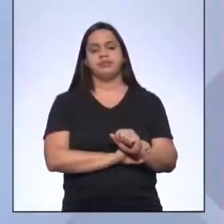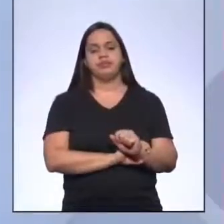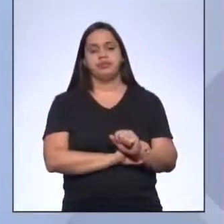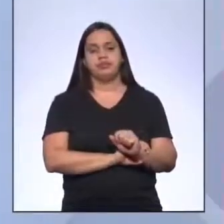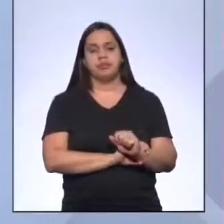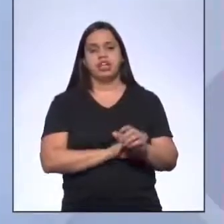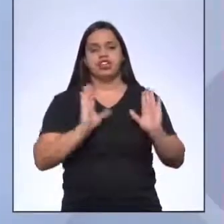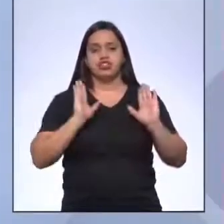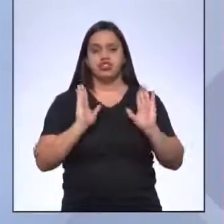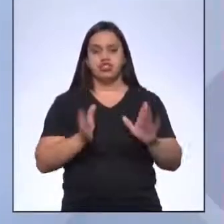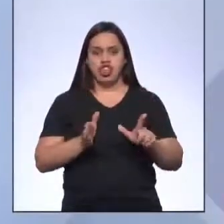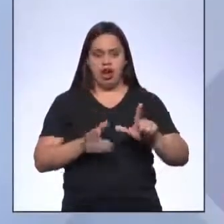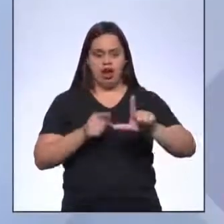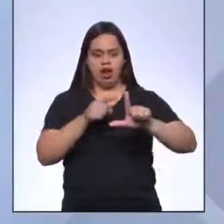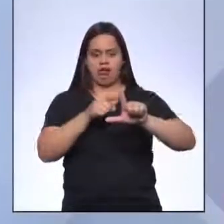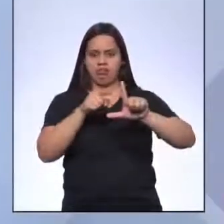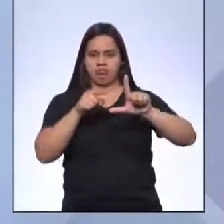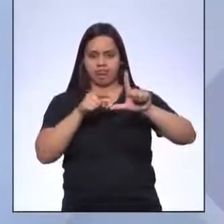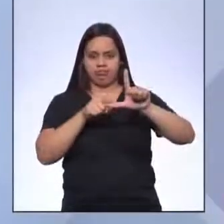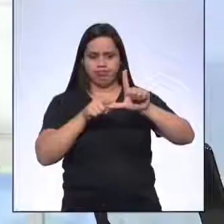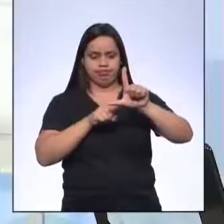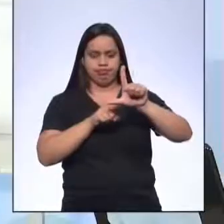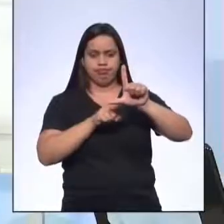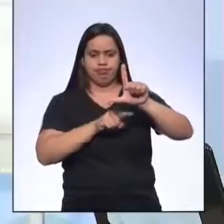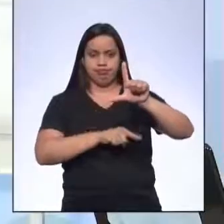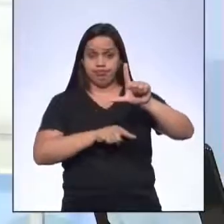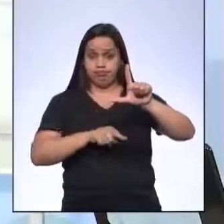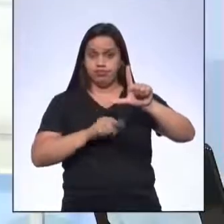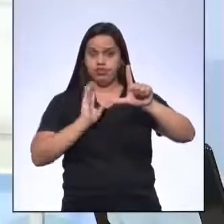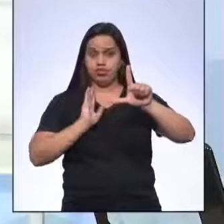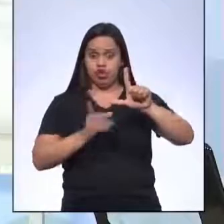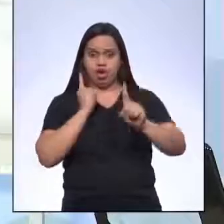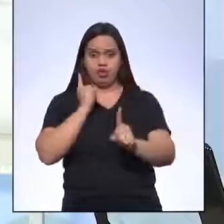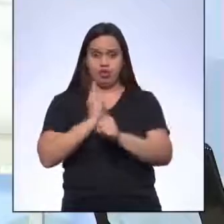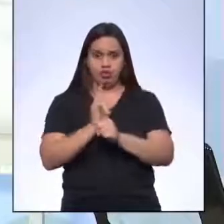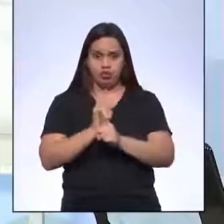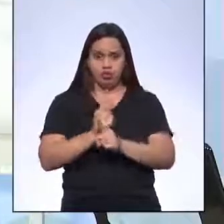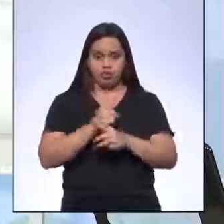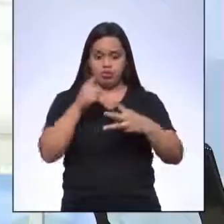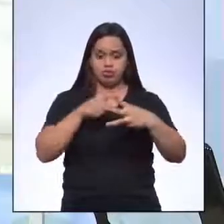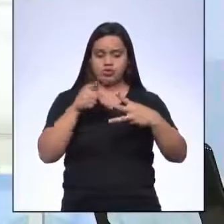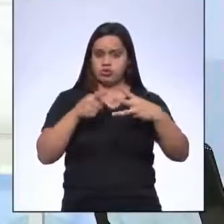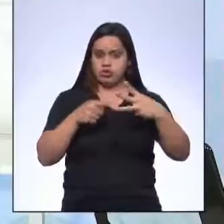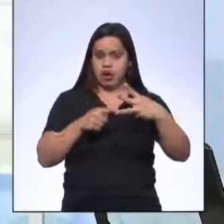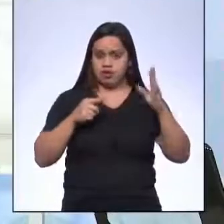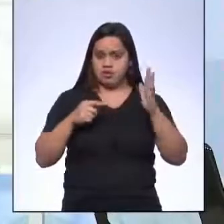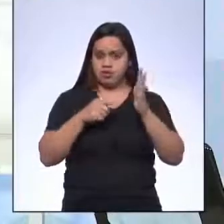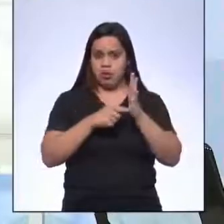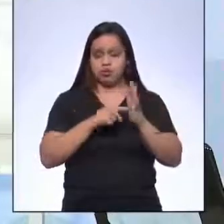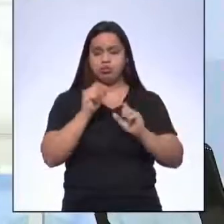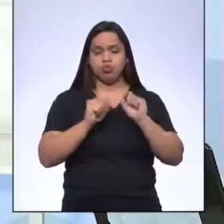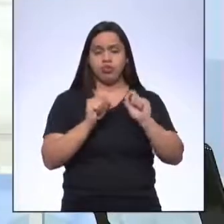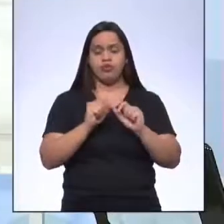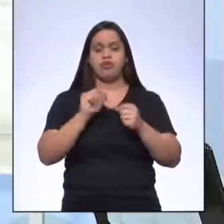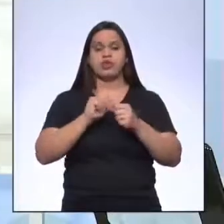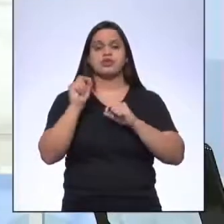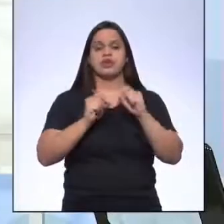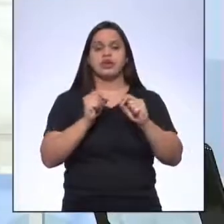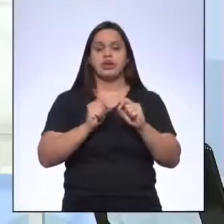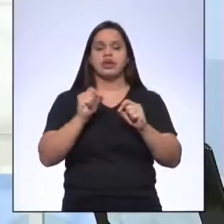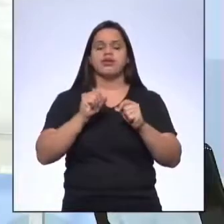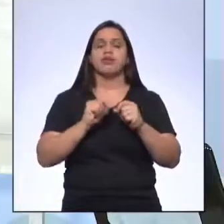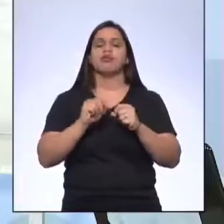eu achei os três pontos agora que eu achei os três pontos o que que eu faço